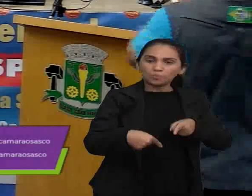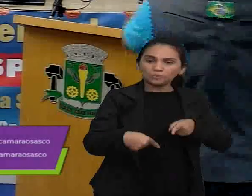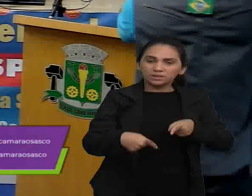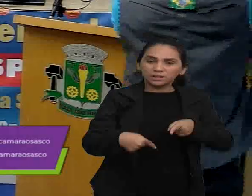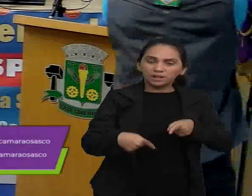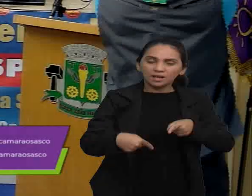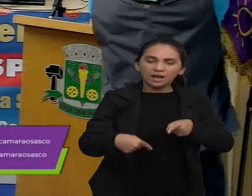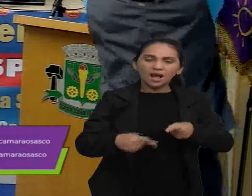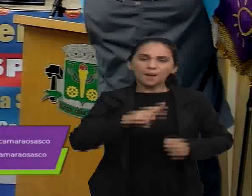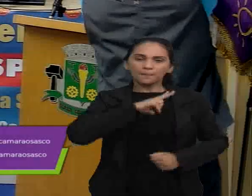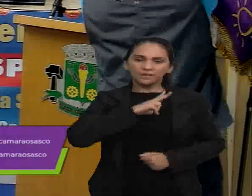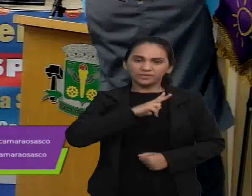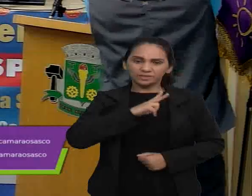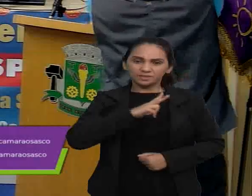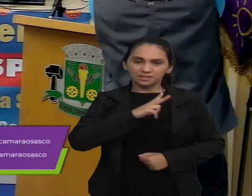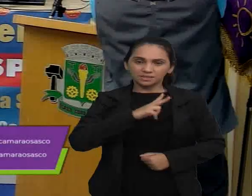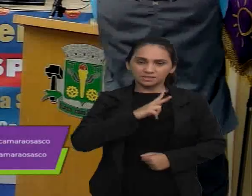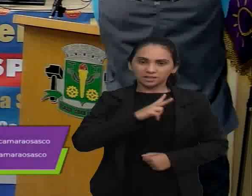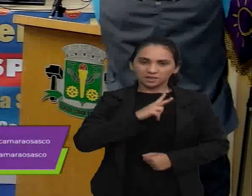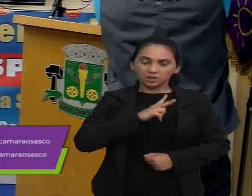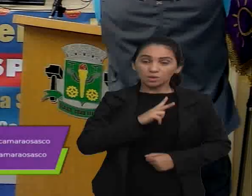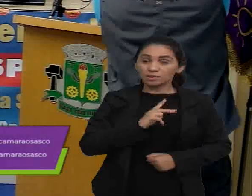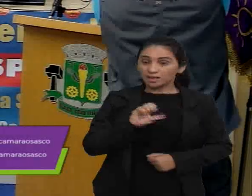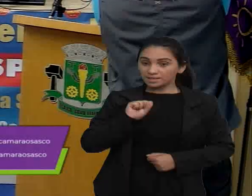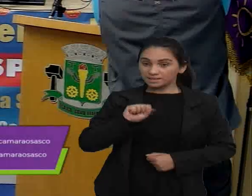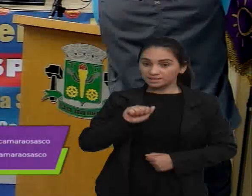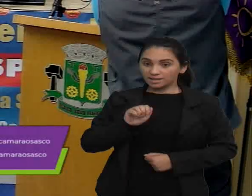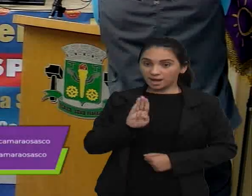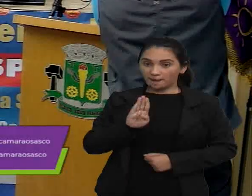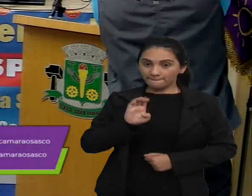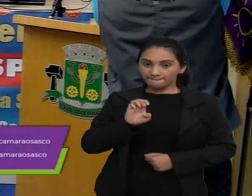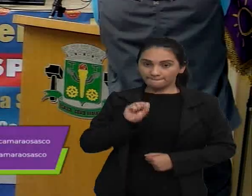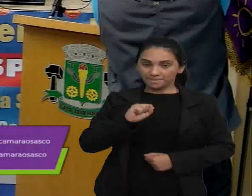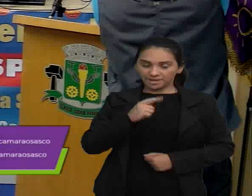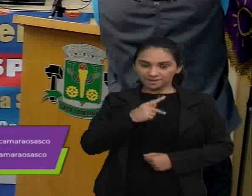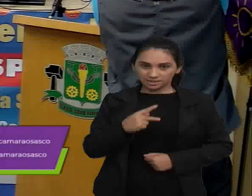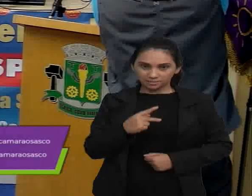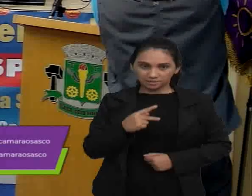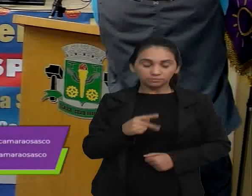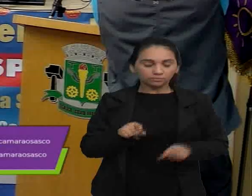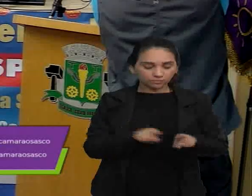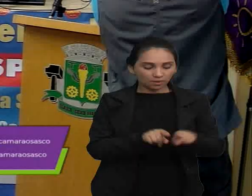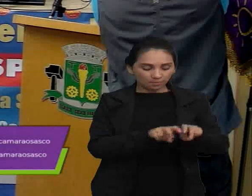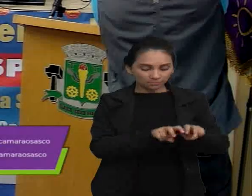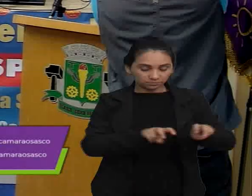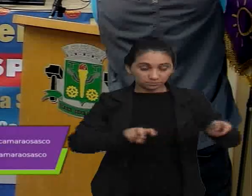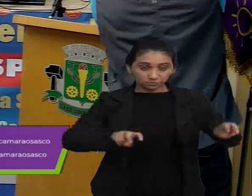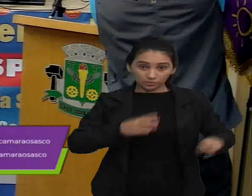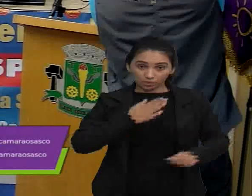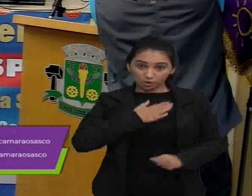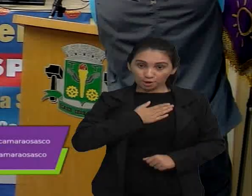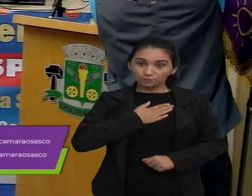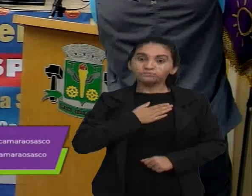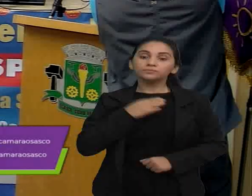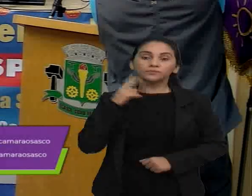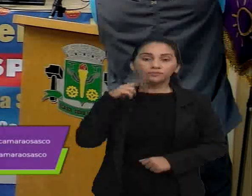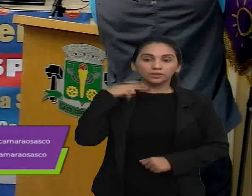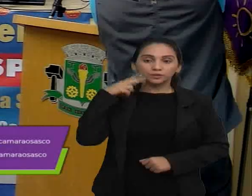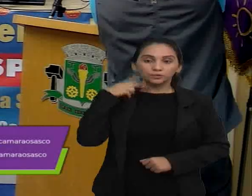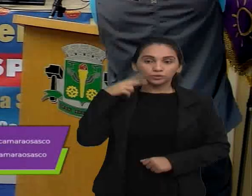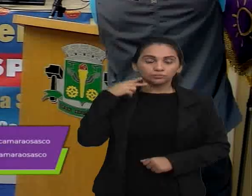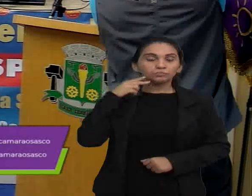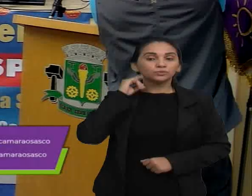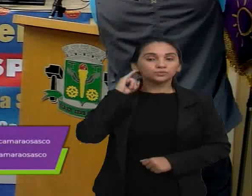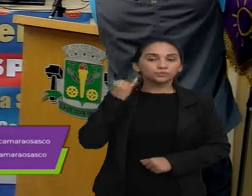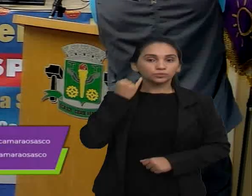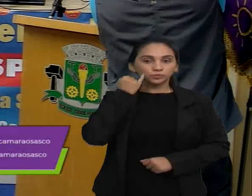Eu gostaria de chamar aqui e anunciar também a composição dessa mesa, eu, vereadora Juliana da Tivós, presidente da